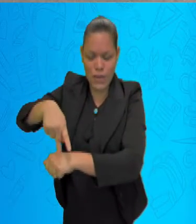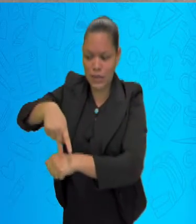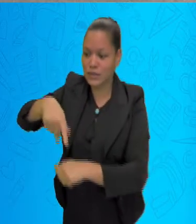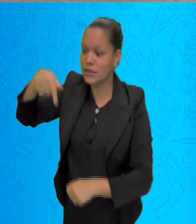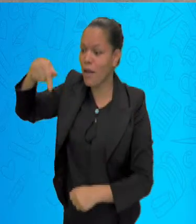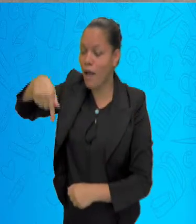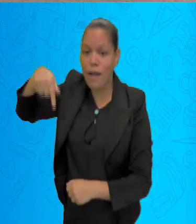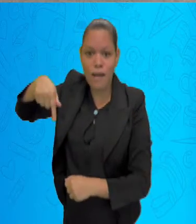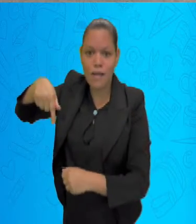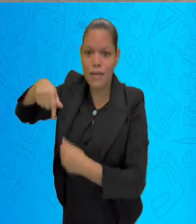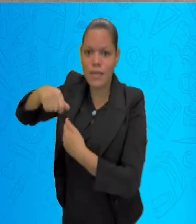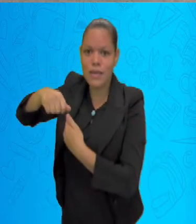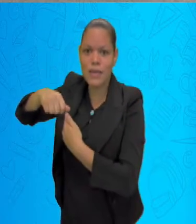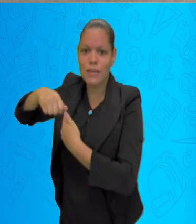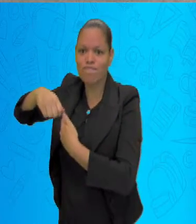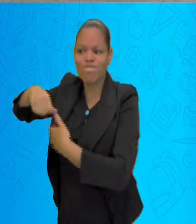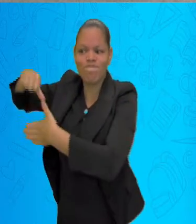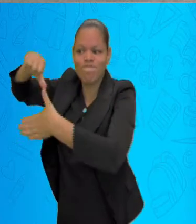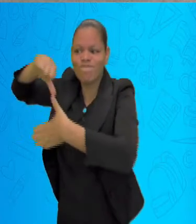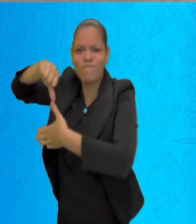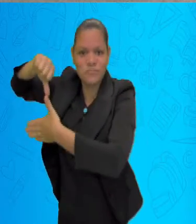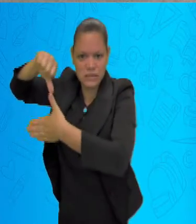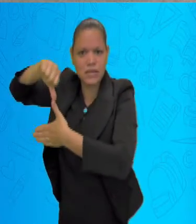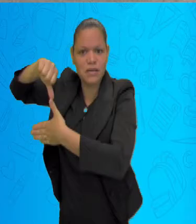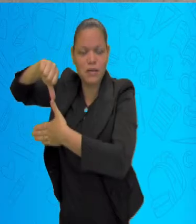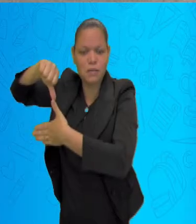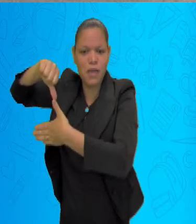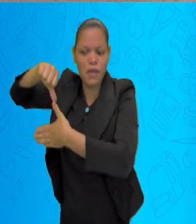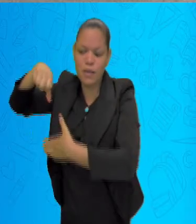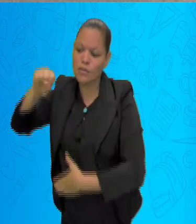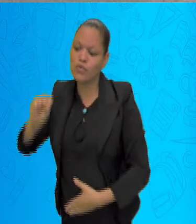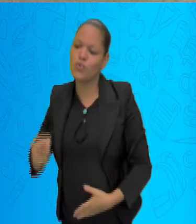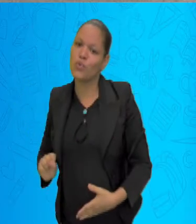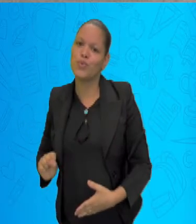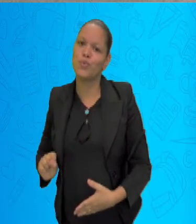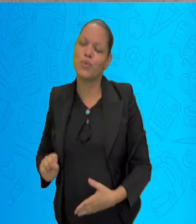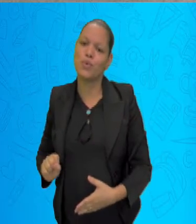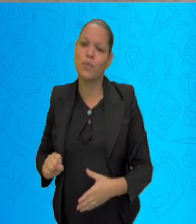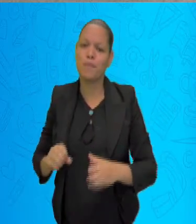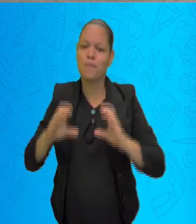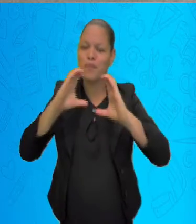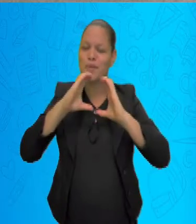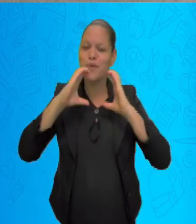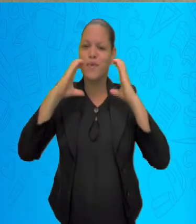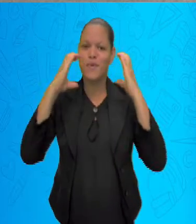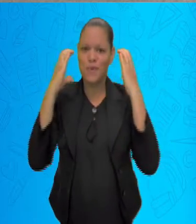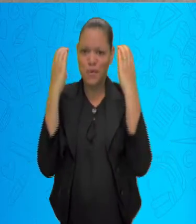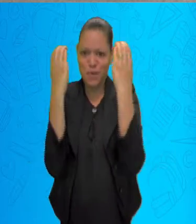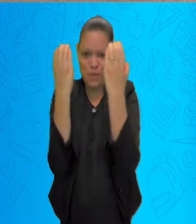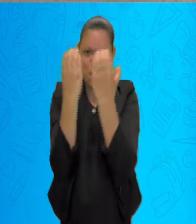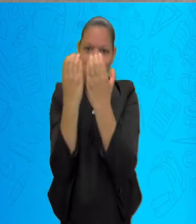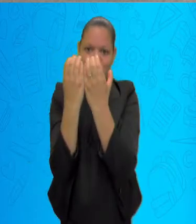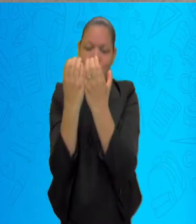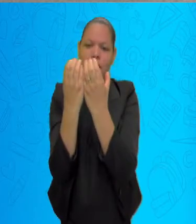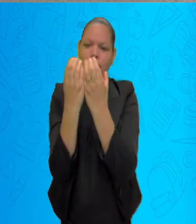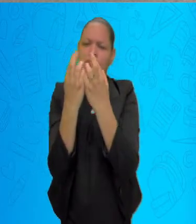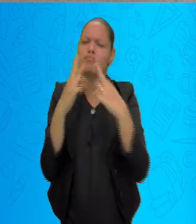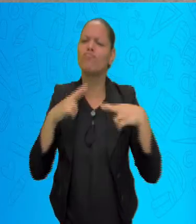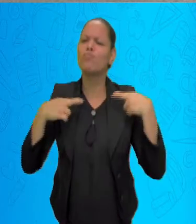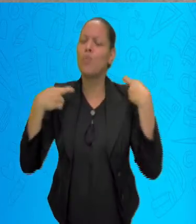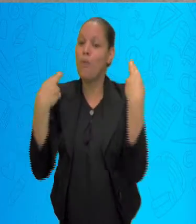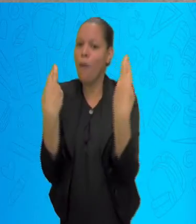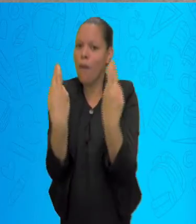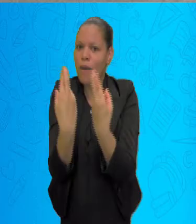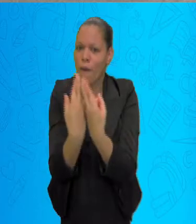de 1826, o Congresso do Panamá reuniu representantes do México,